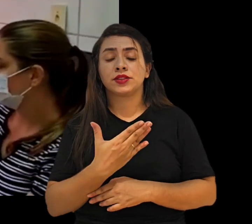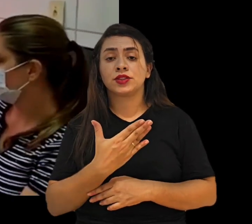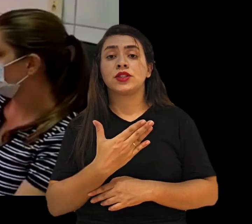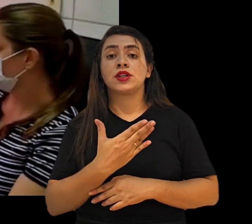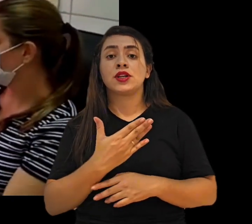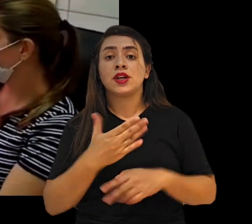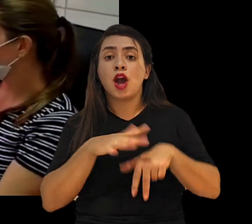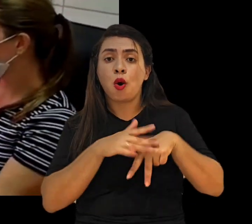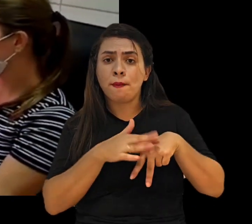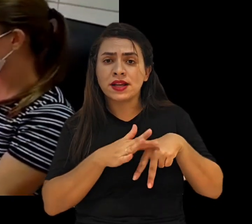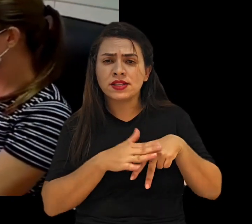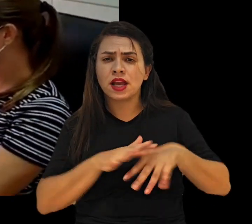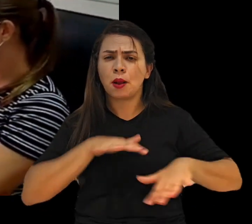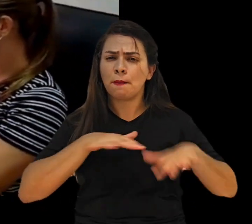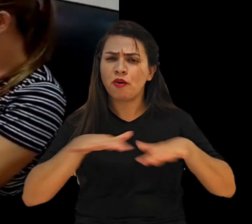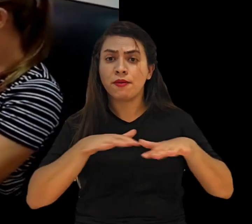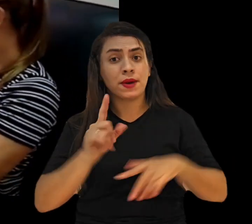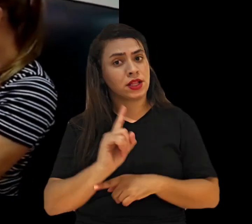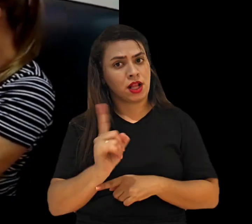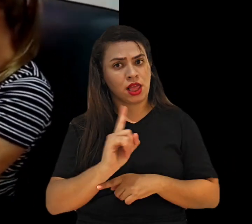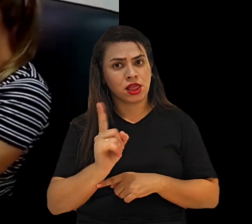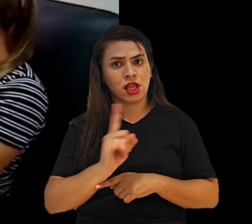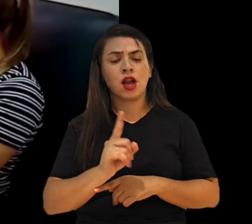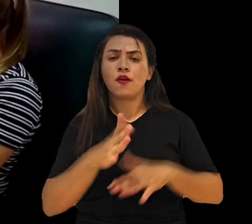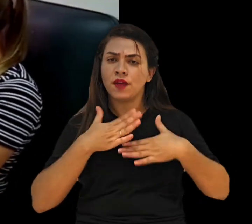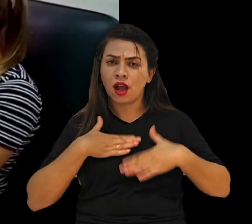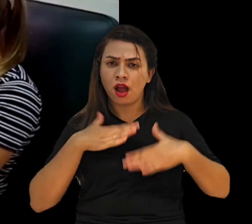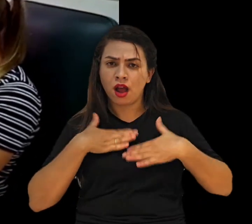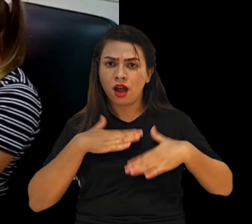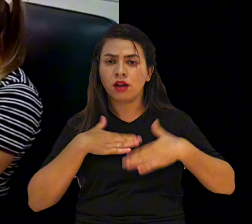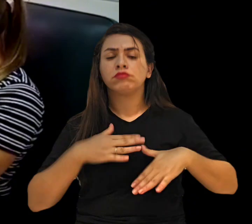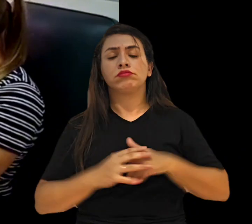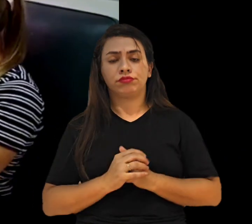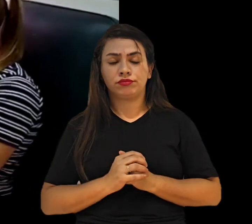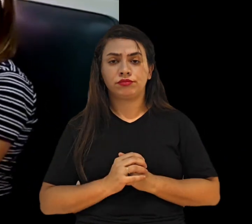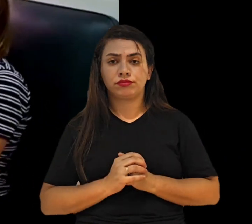maneira, pede para a pessoa colocar o braço na posição. Tá?